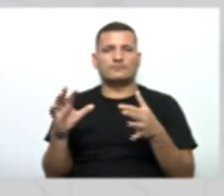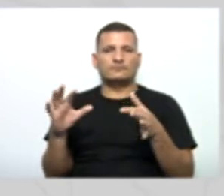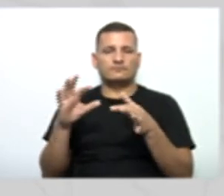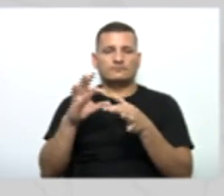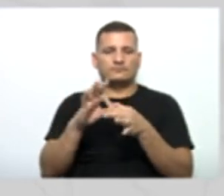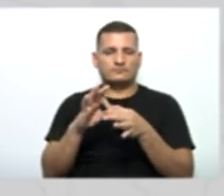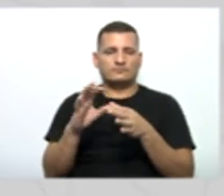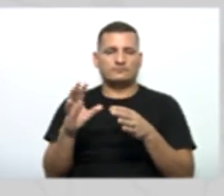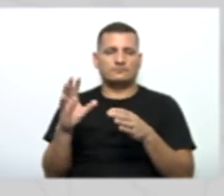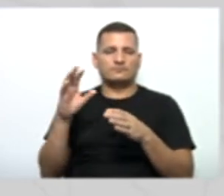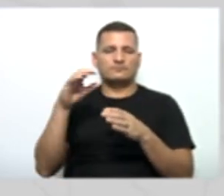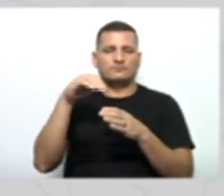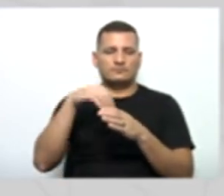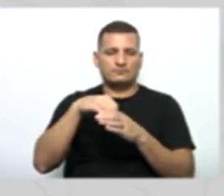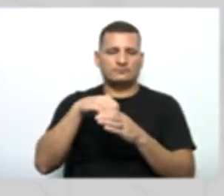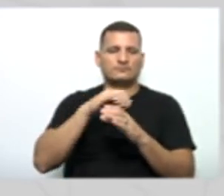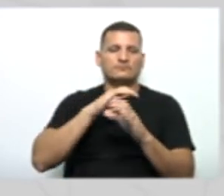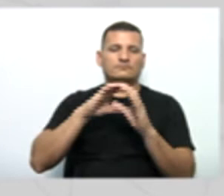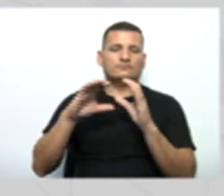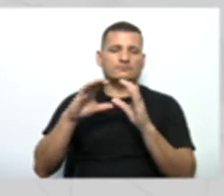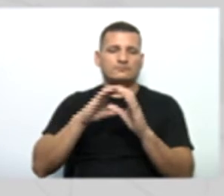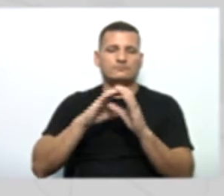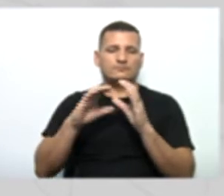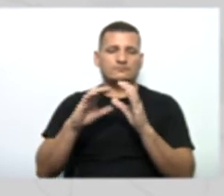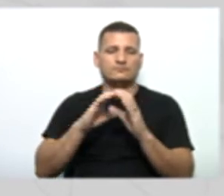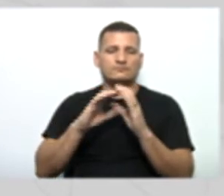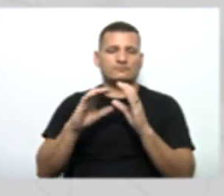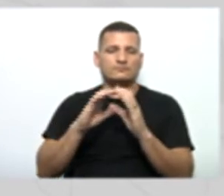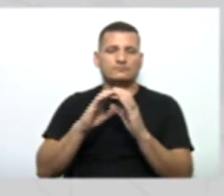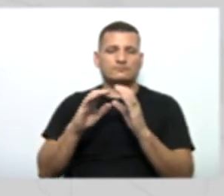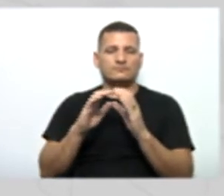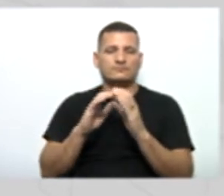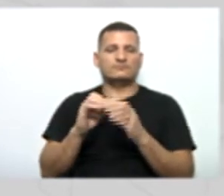agregação, as composição,